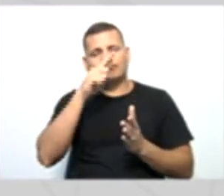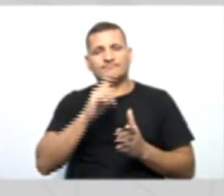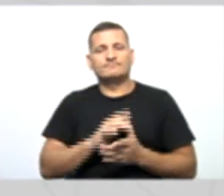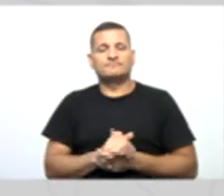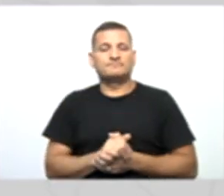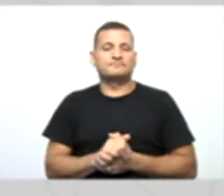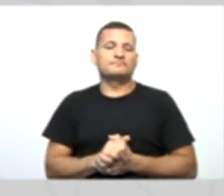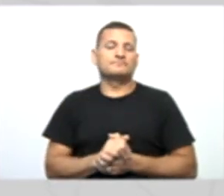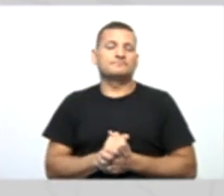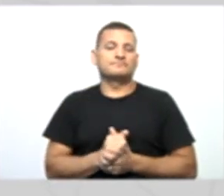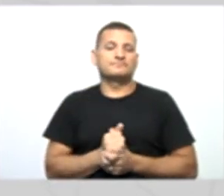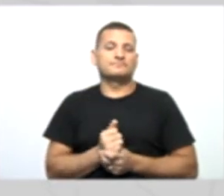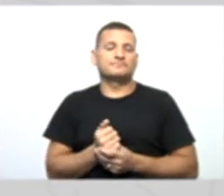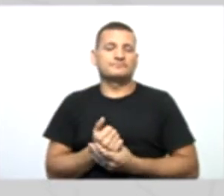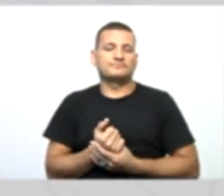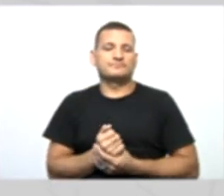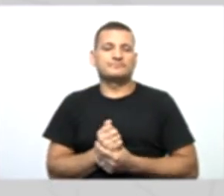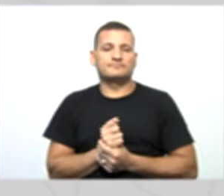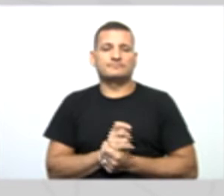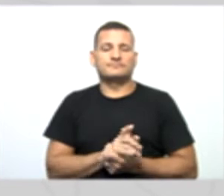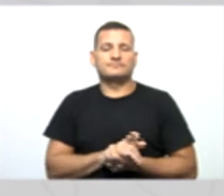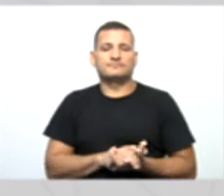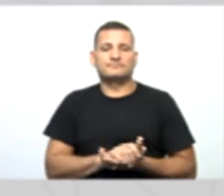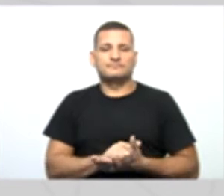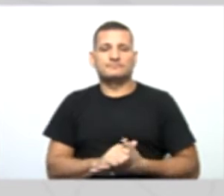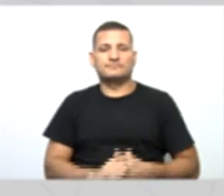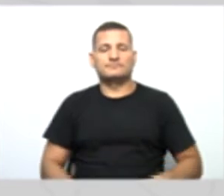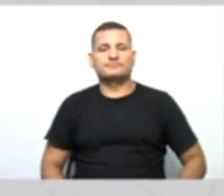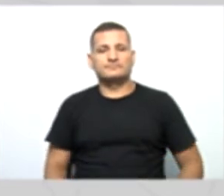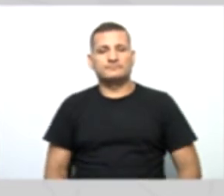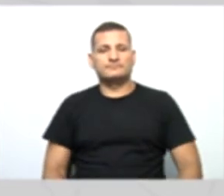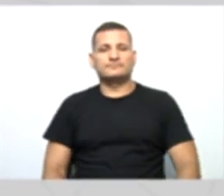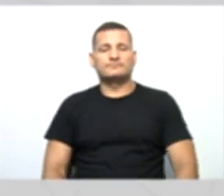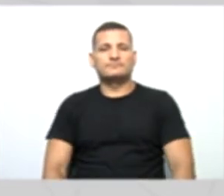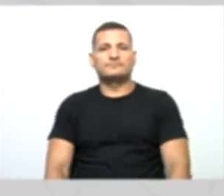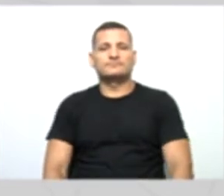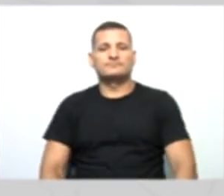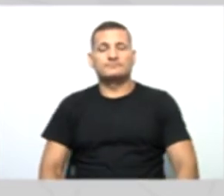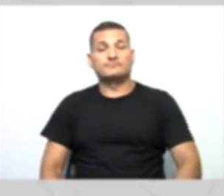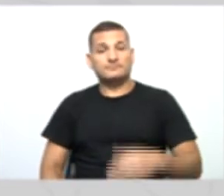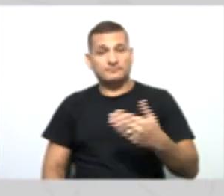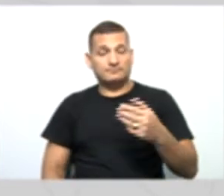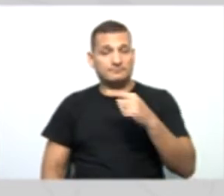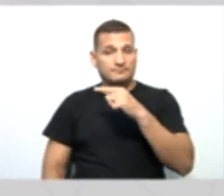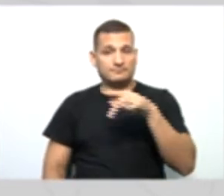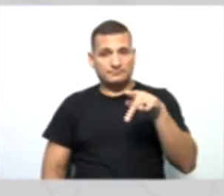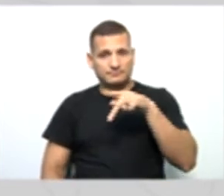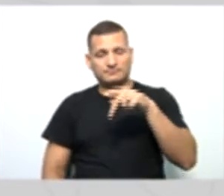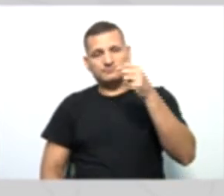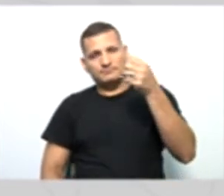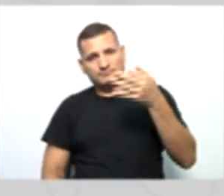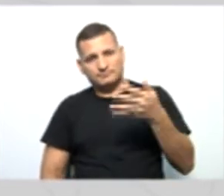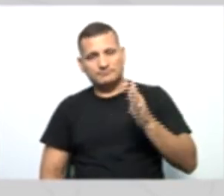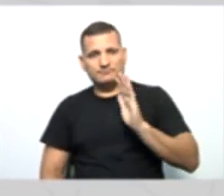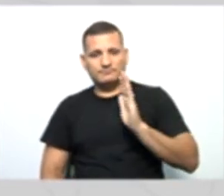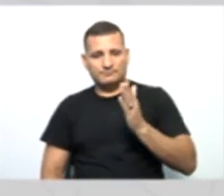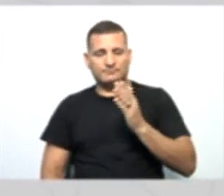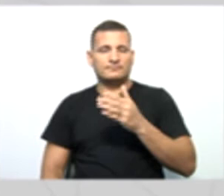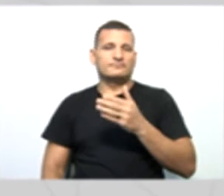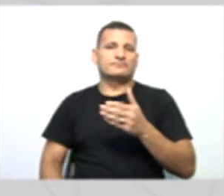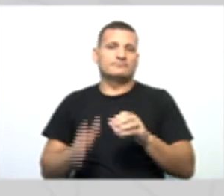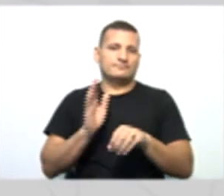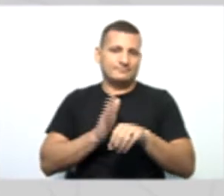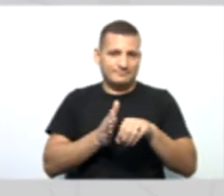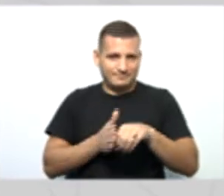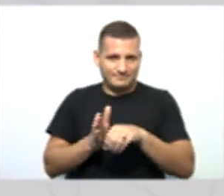em relação às respostas. Ok. Então vamos lá. Como a professora falou 3 vezes hortaliças, vocês já devem